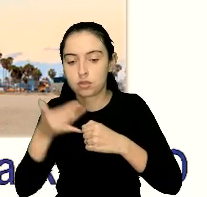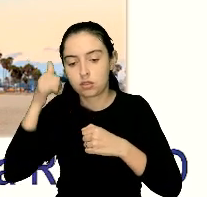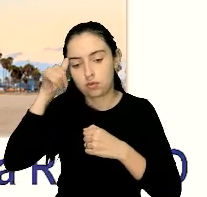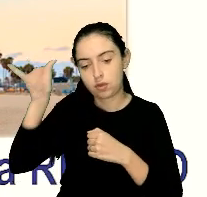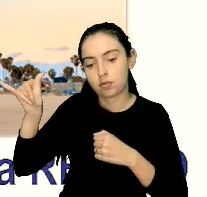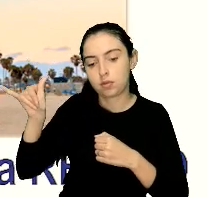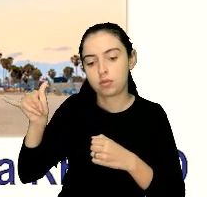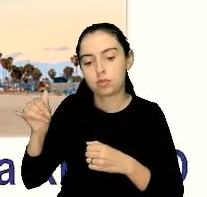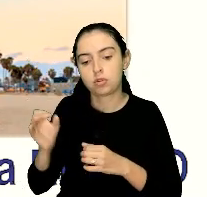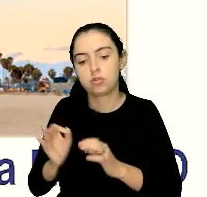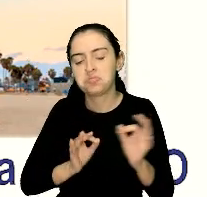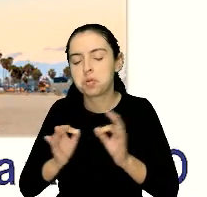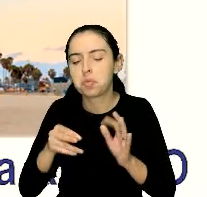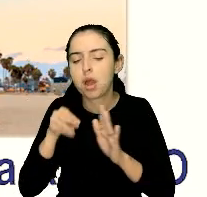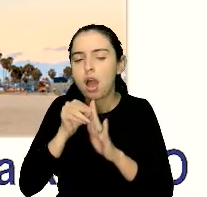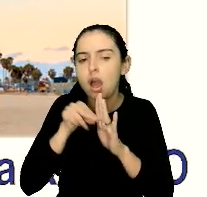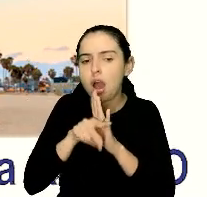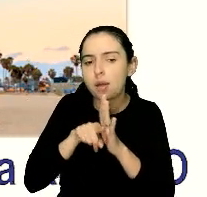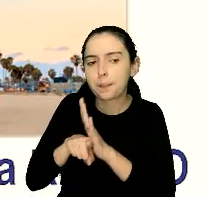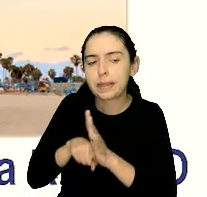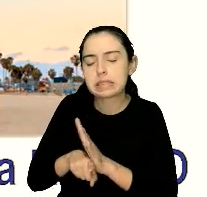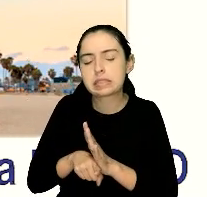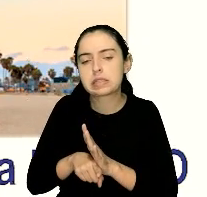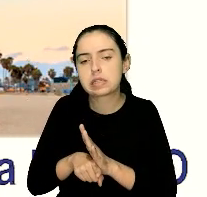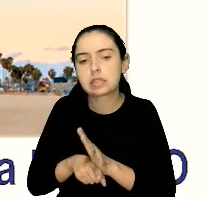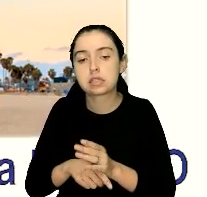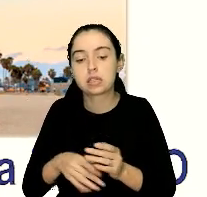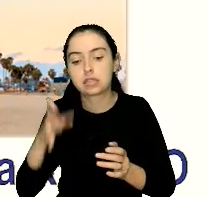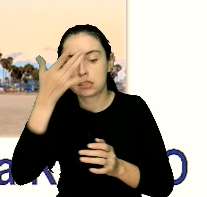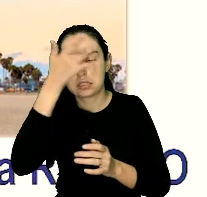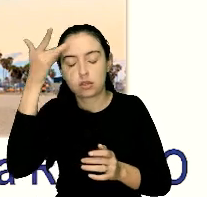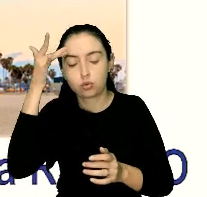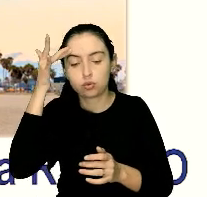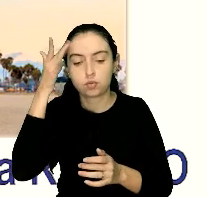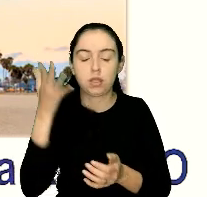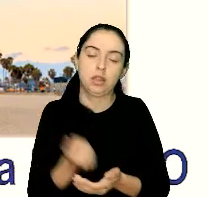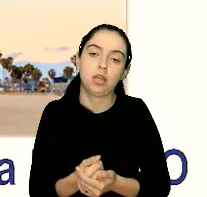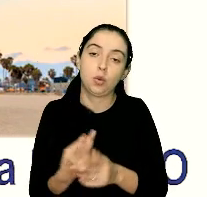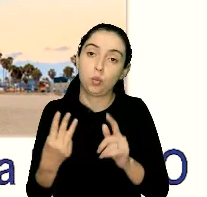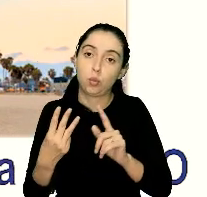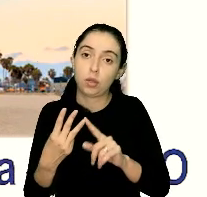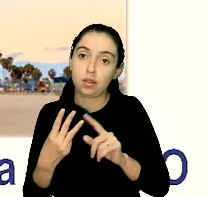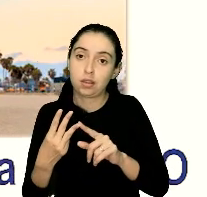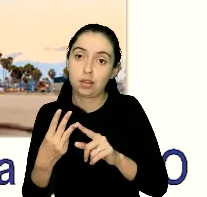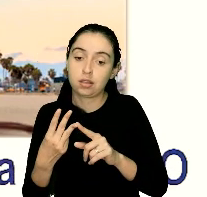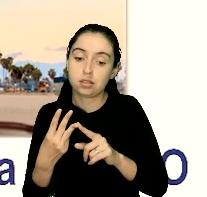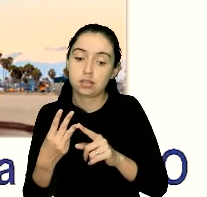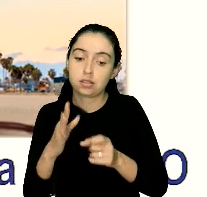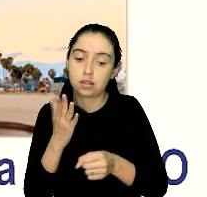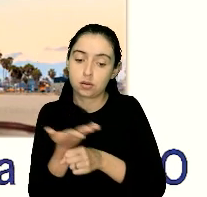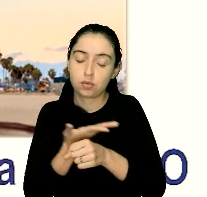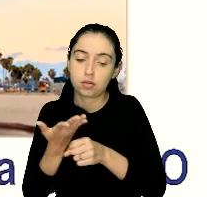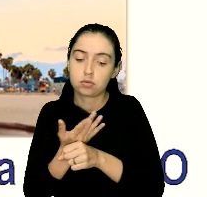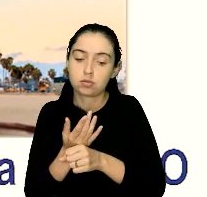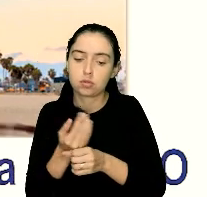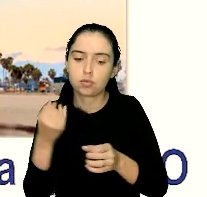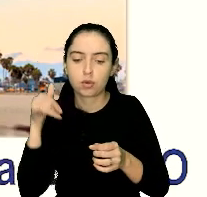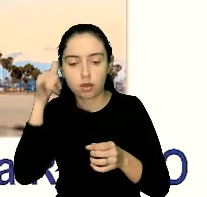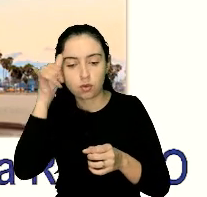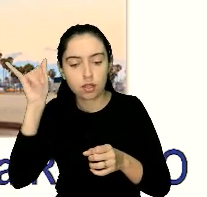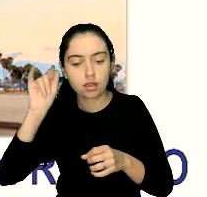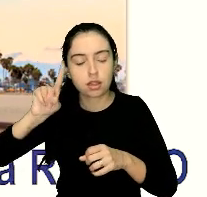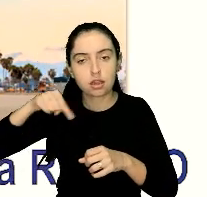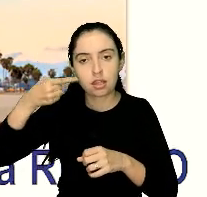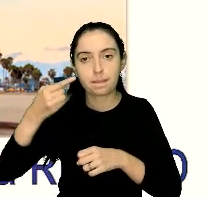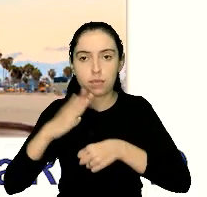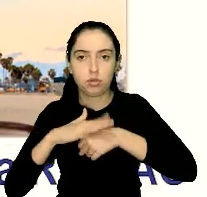o diagnóstico e pesquisa sobre saúde mental, e a prevenção terciária, a intervenção após o